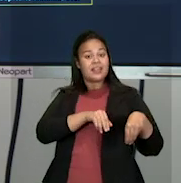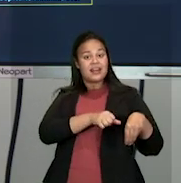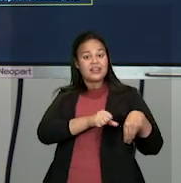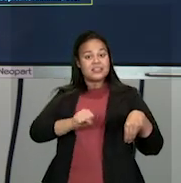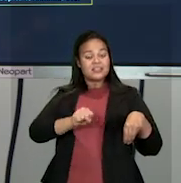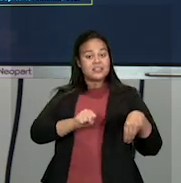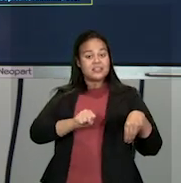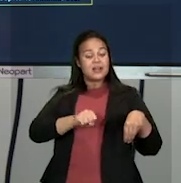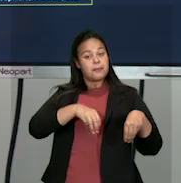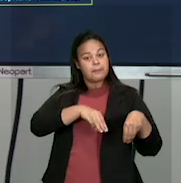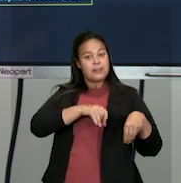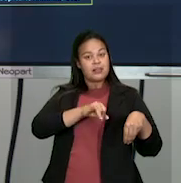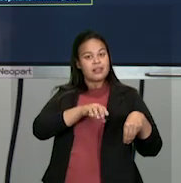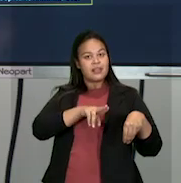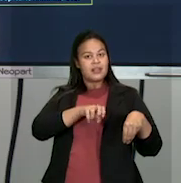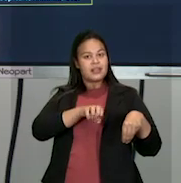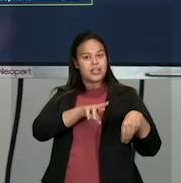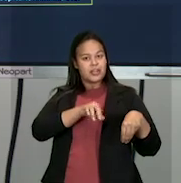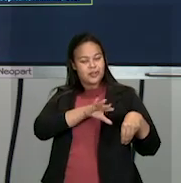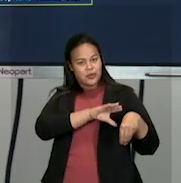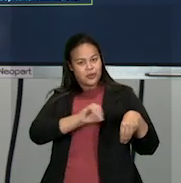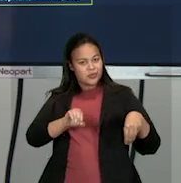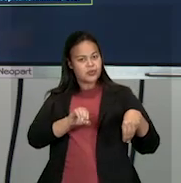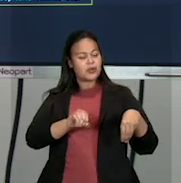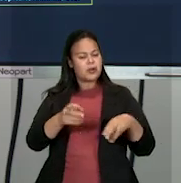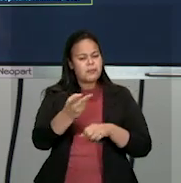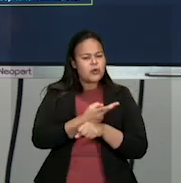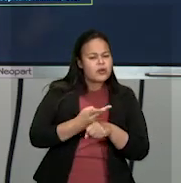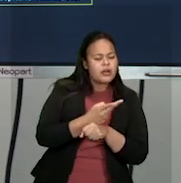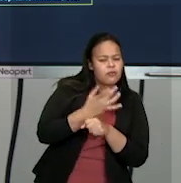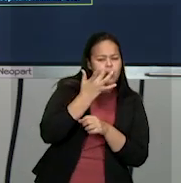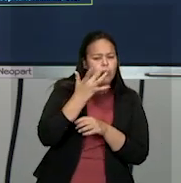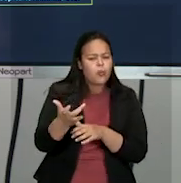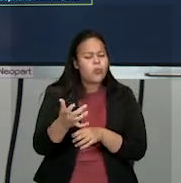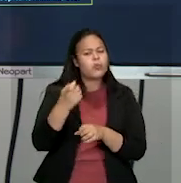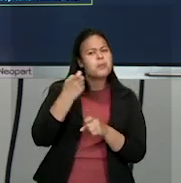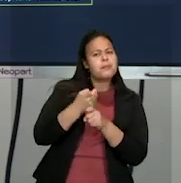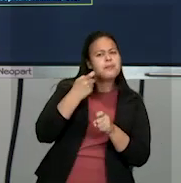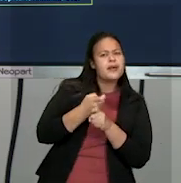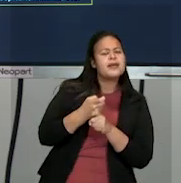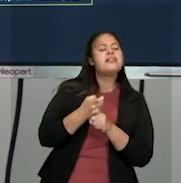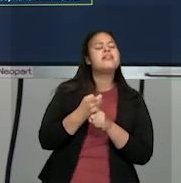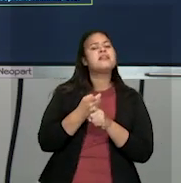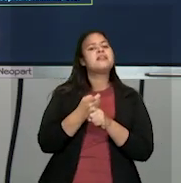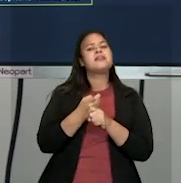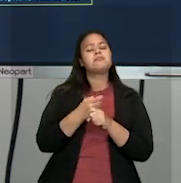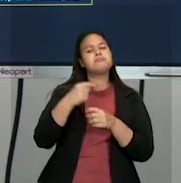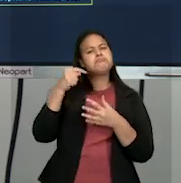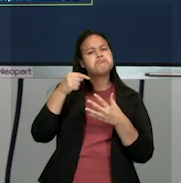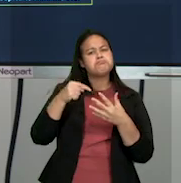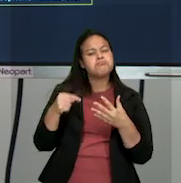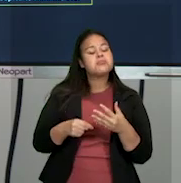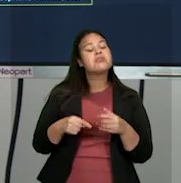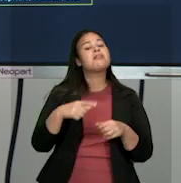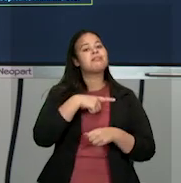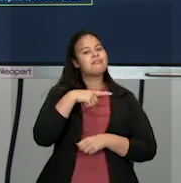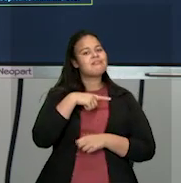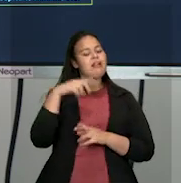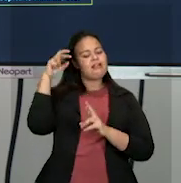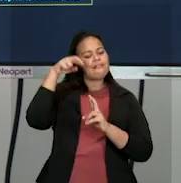que eram onde a gente procurava o ouro, procurava pedras, procurava, né? Então, nós temos